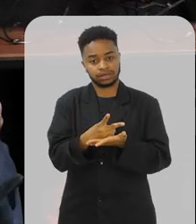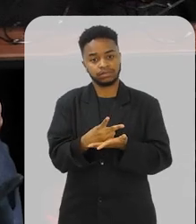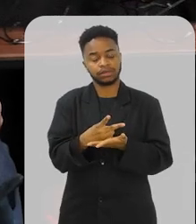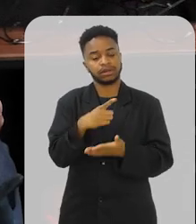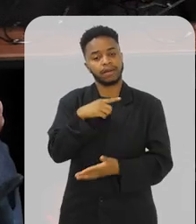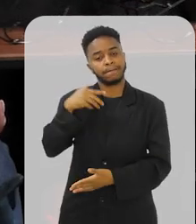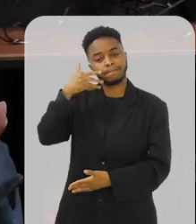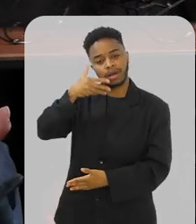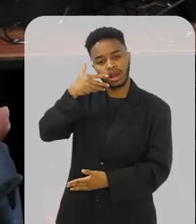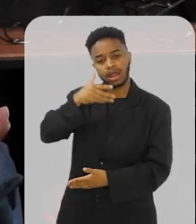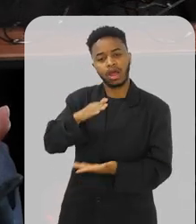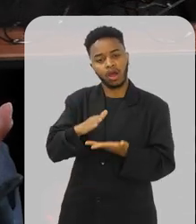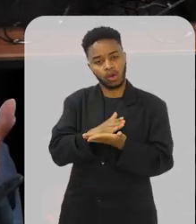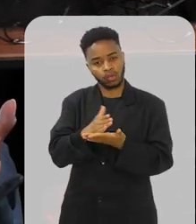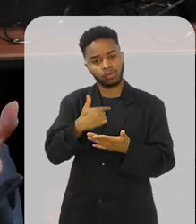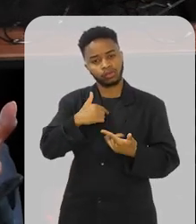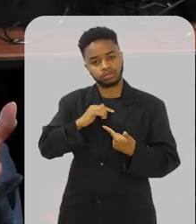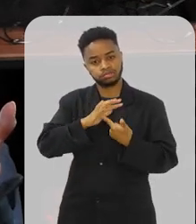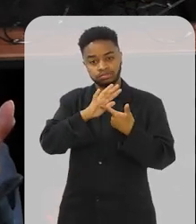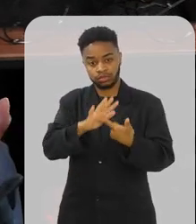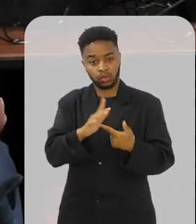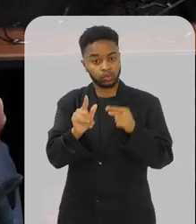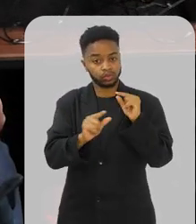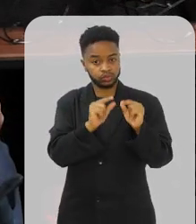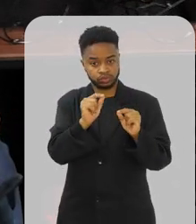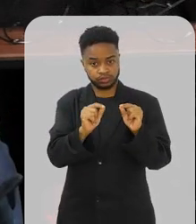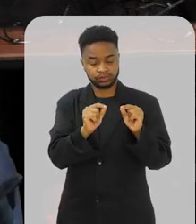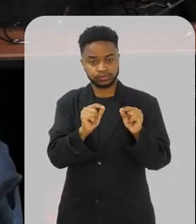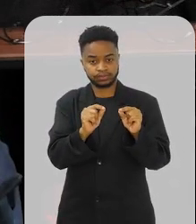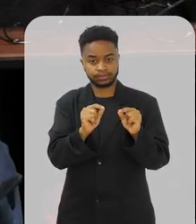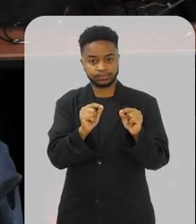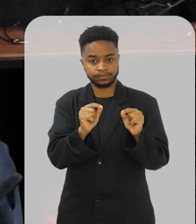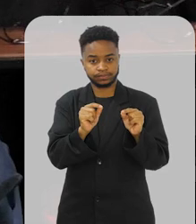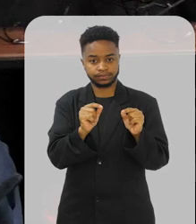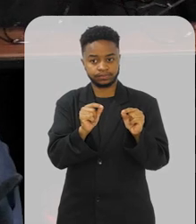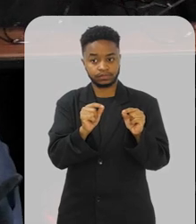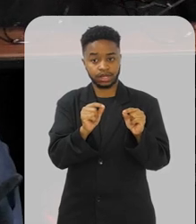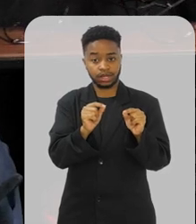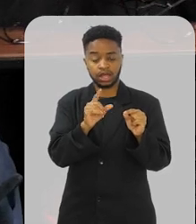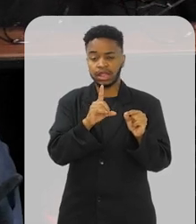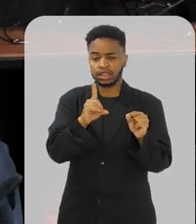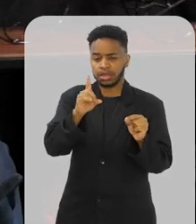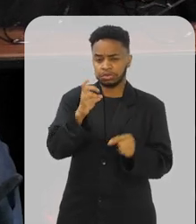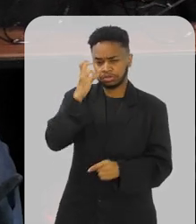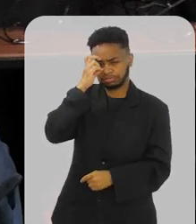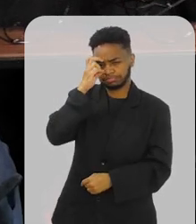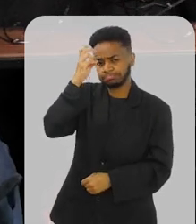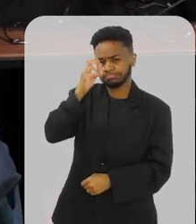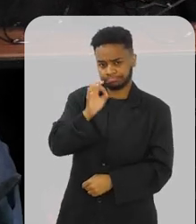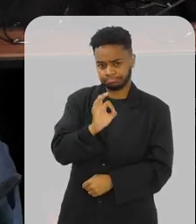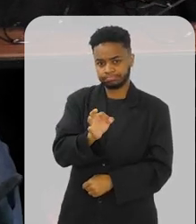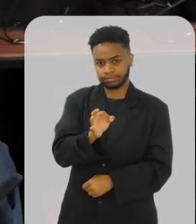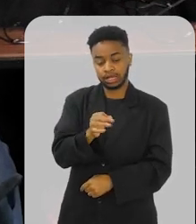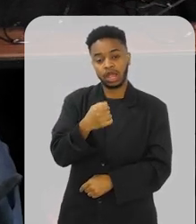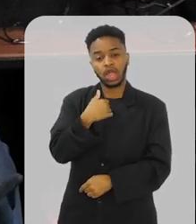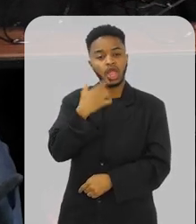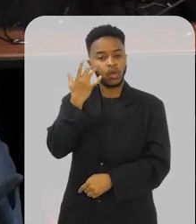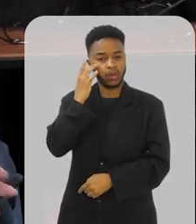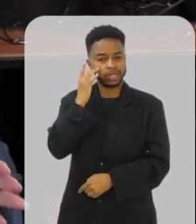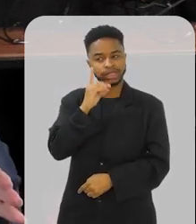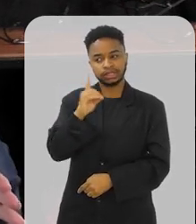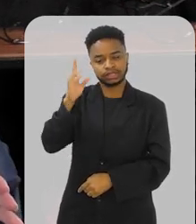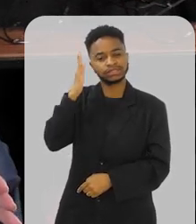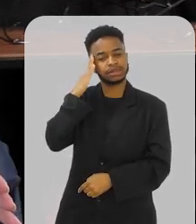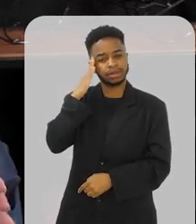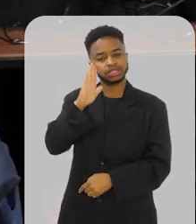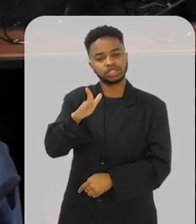algumas palestras, inclusive, que Deus é muito sábio. Eu acho que ele já sabia tudo o